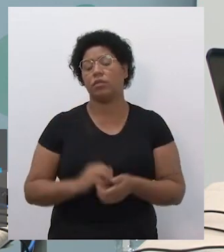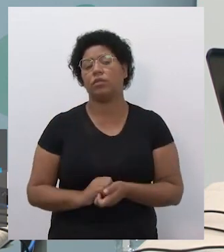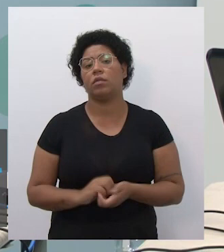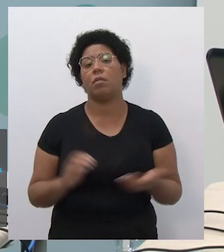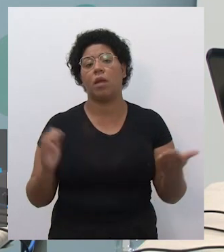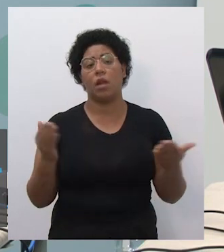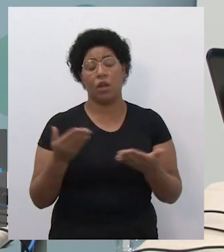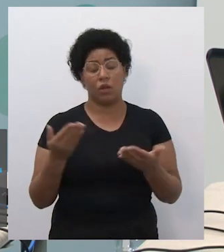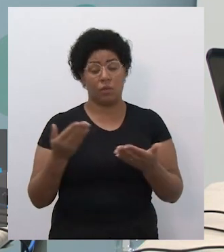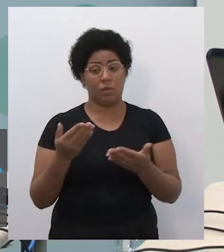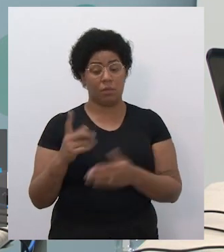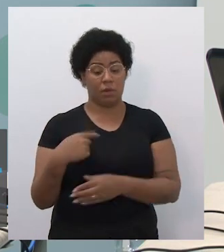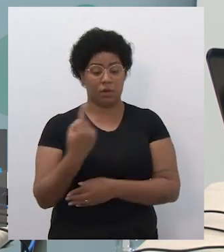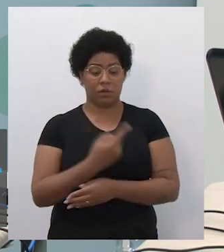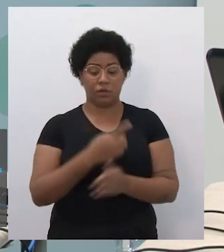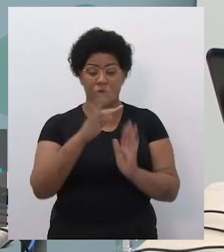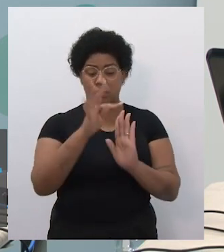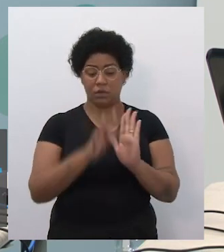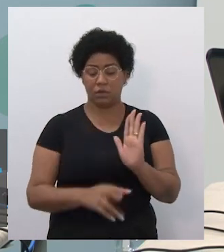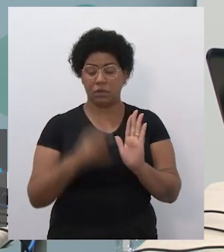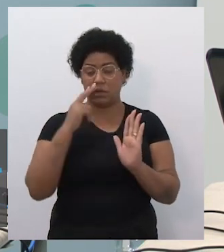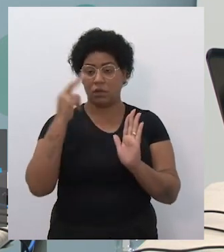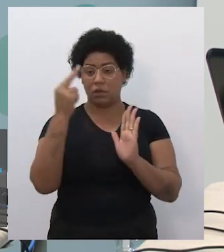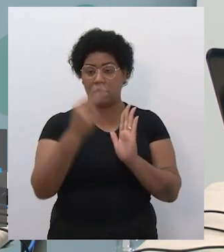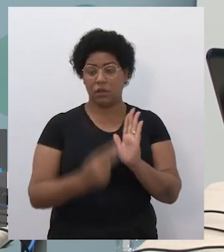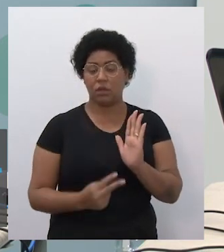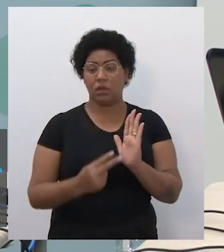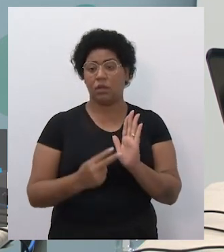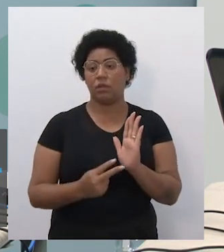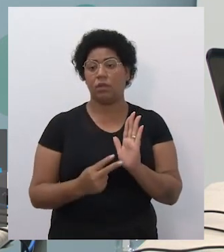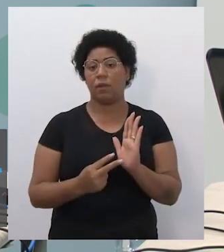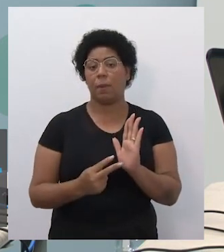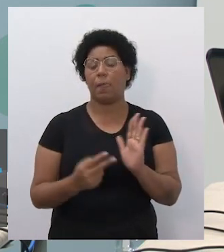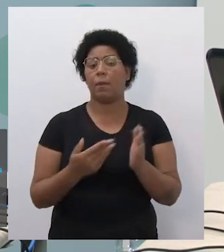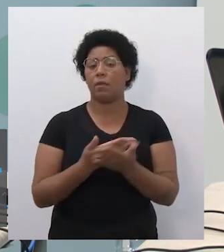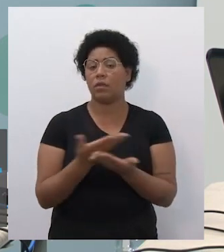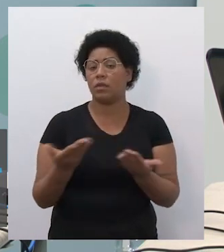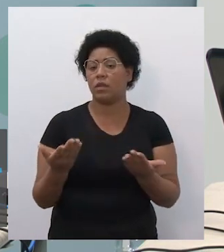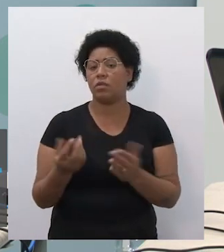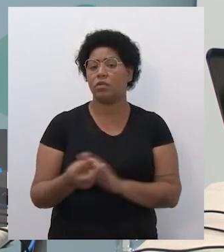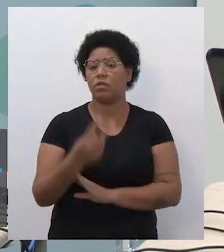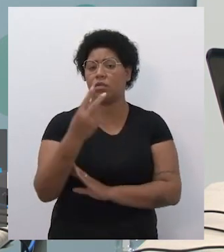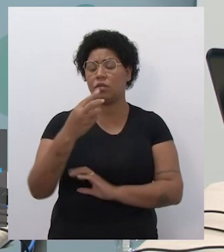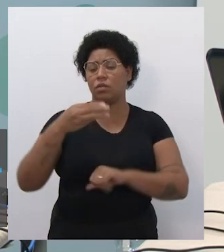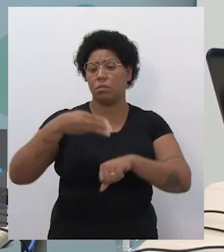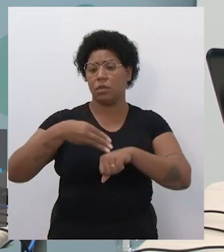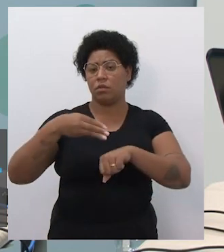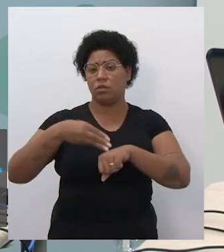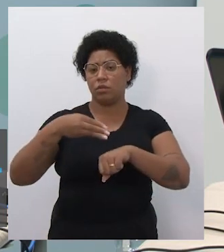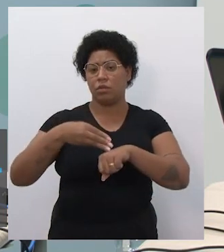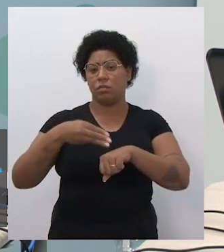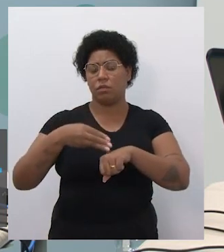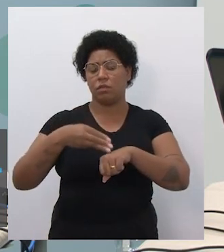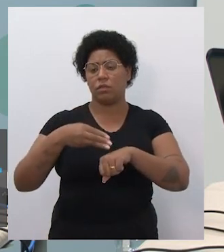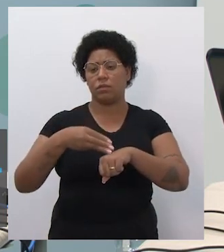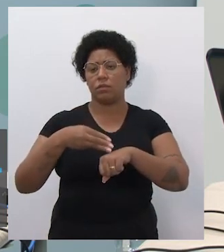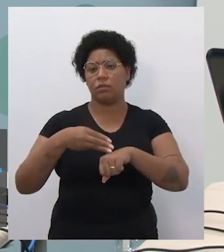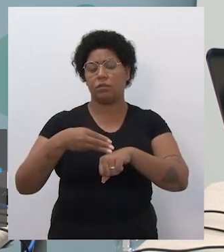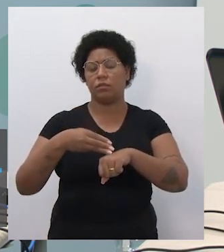para essa releitura do material, nós vamos dar aí alguns minutos para vocês, 2 minutinhos, para que vocês possam,